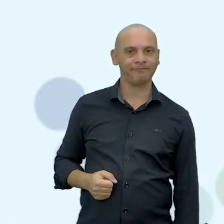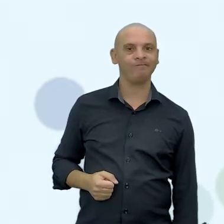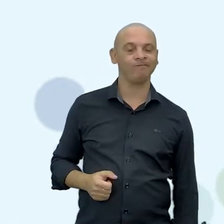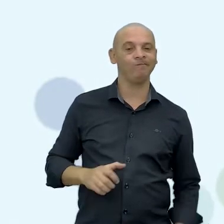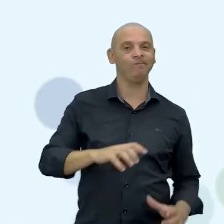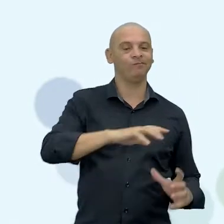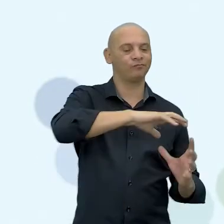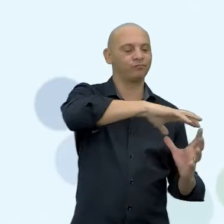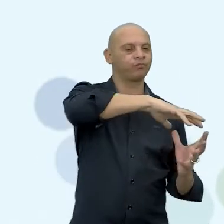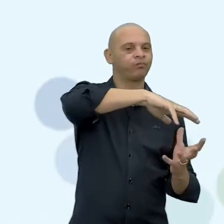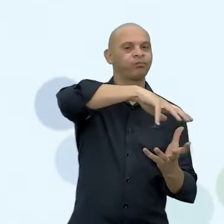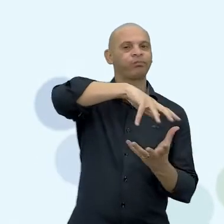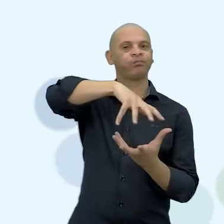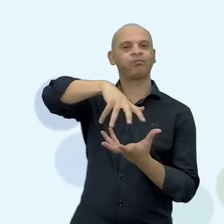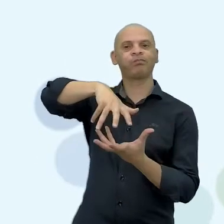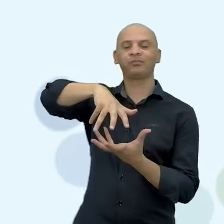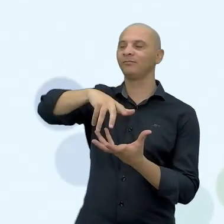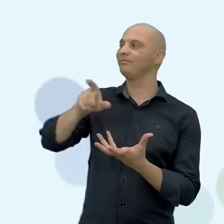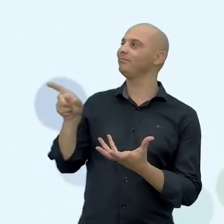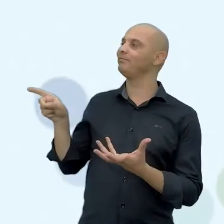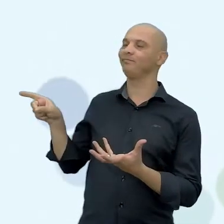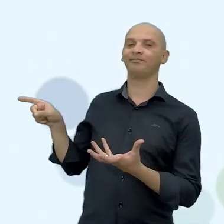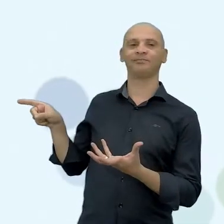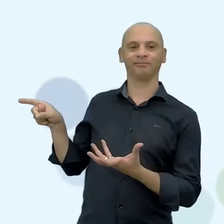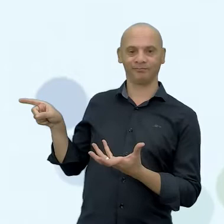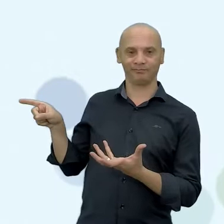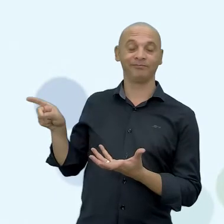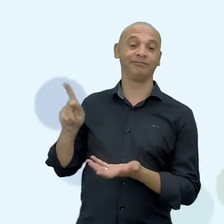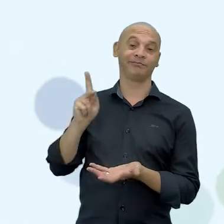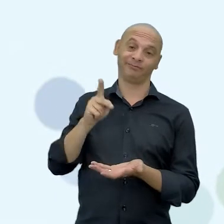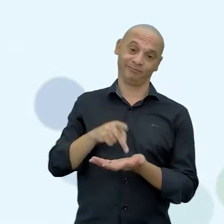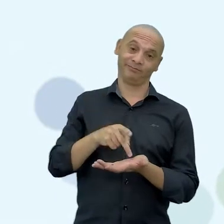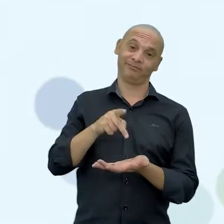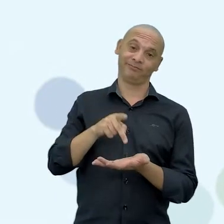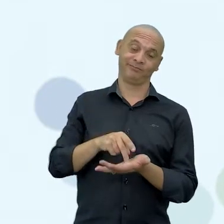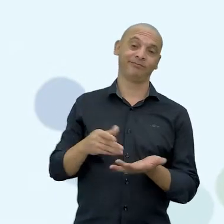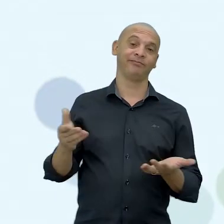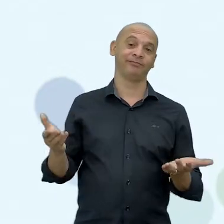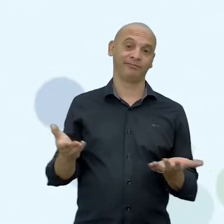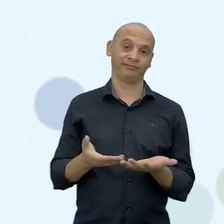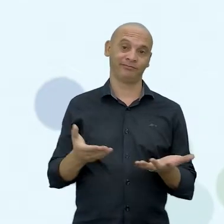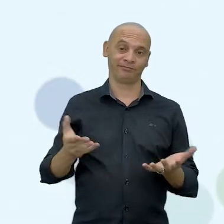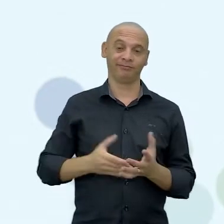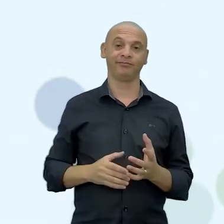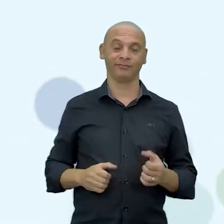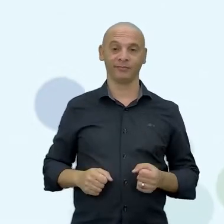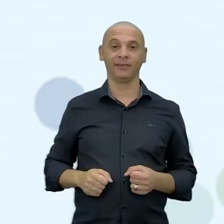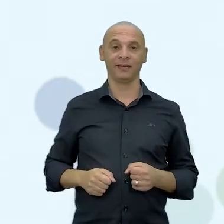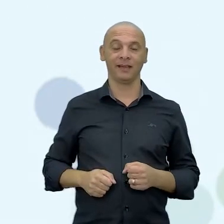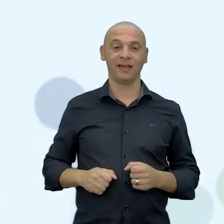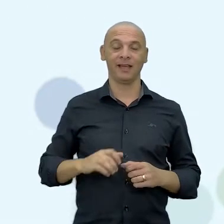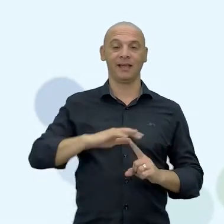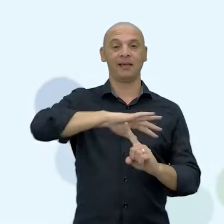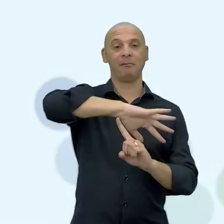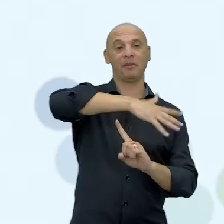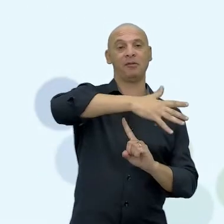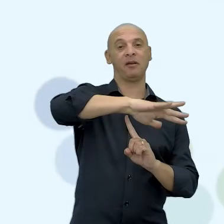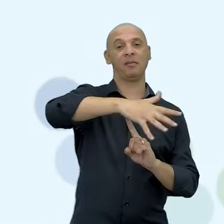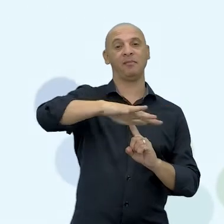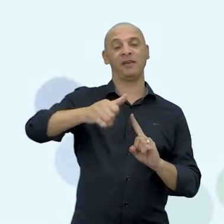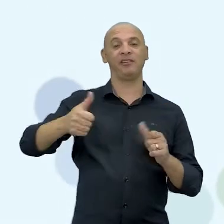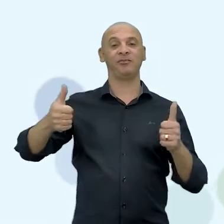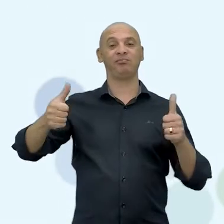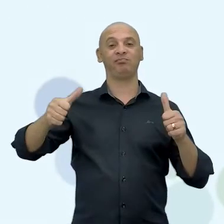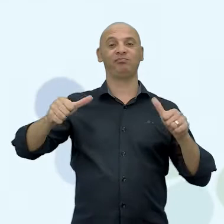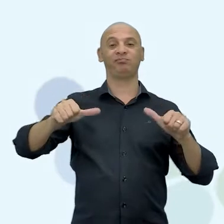acaba mostrando, né, uma realidade que acontece no nosso planeta, que é a degradação do meio ambiente